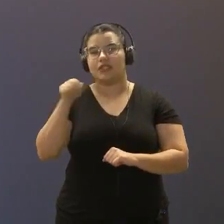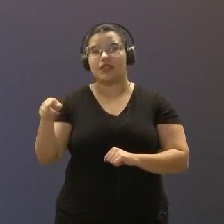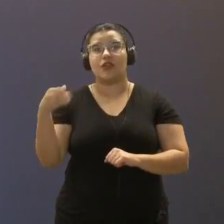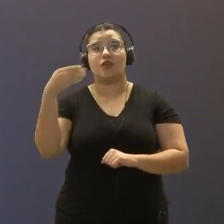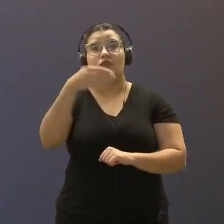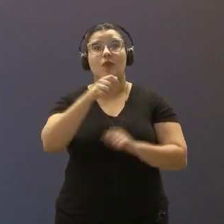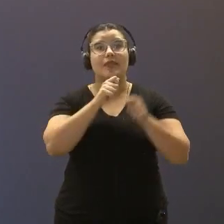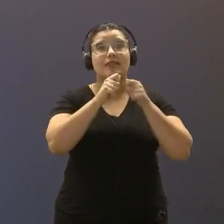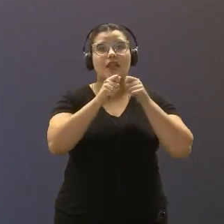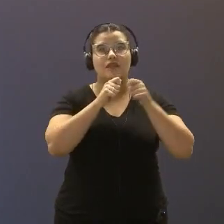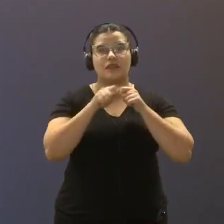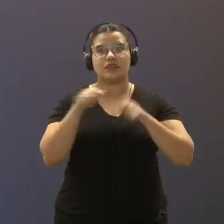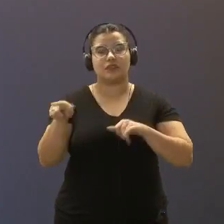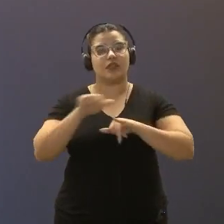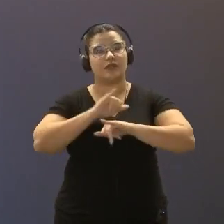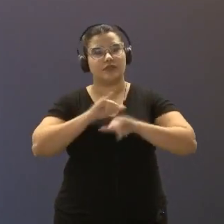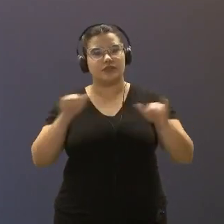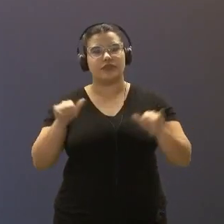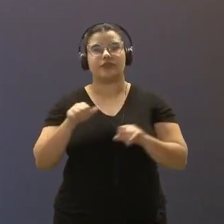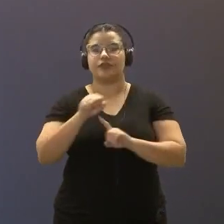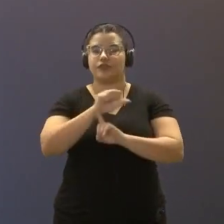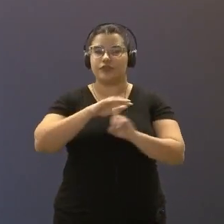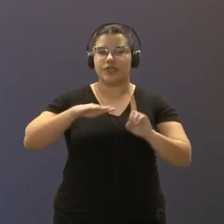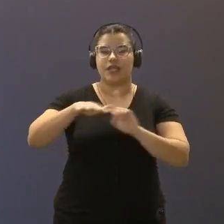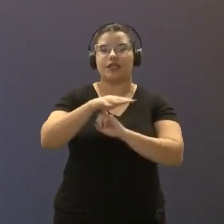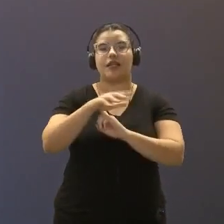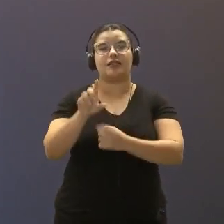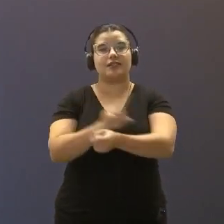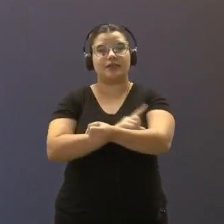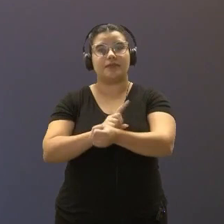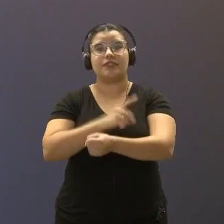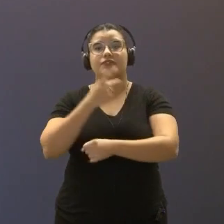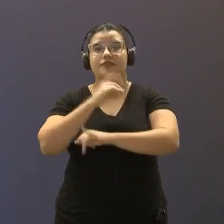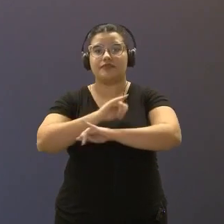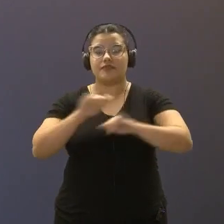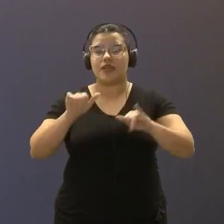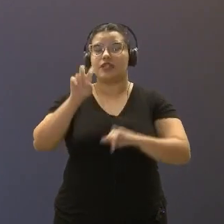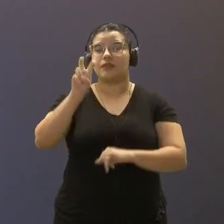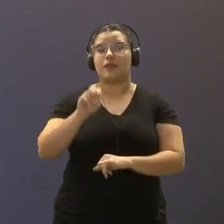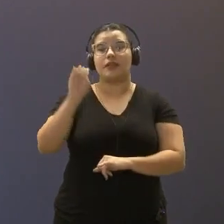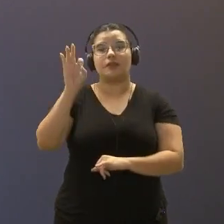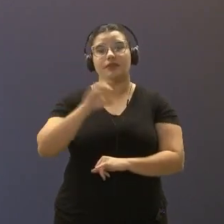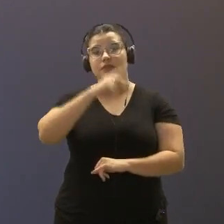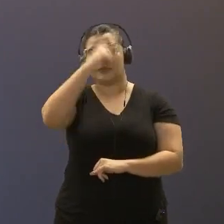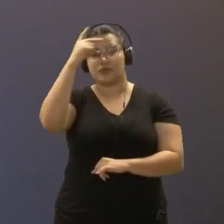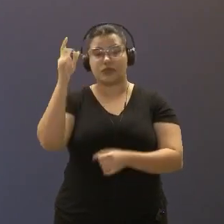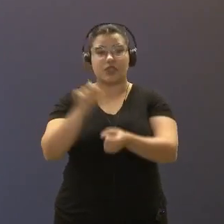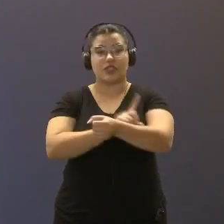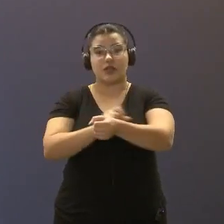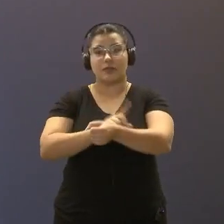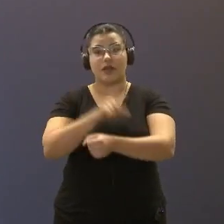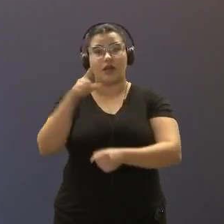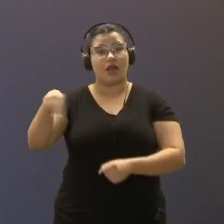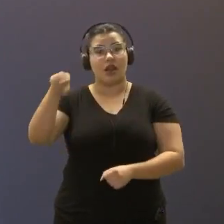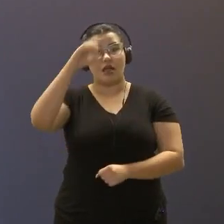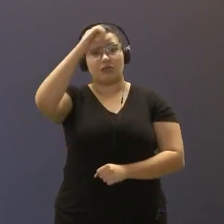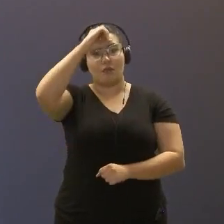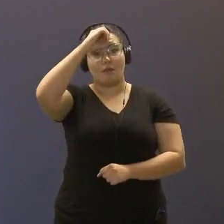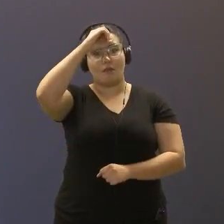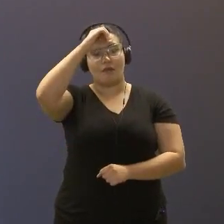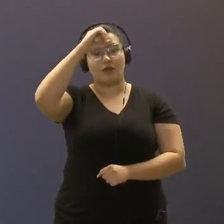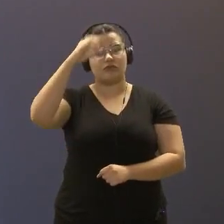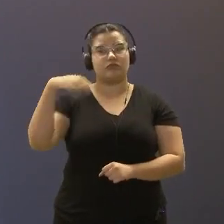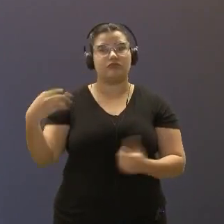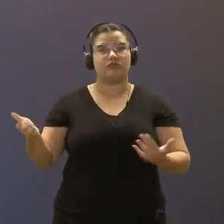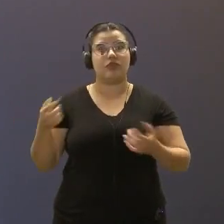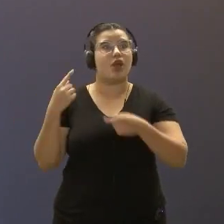de entrevista e falou: a Sociedade Brasileira de Diabetes fala que 50% das pessoas que têm diabetes não sabem. Daí ele fala assim: